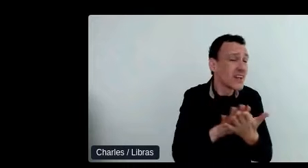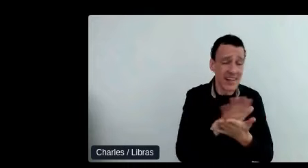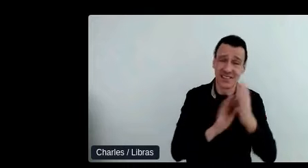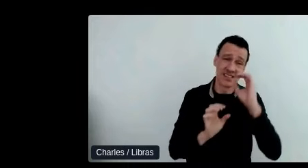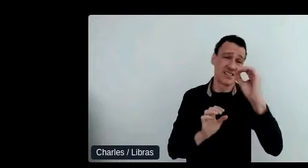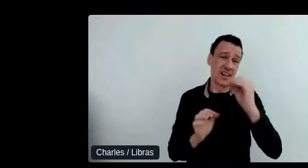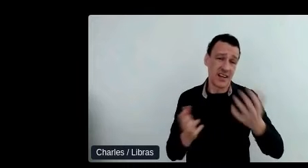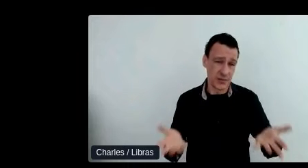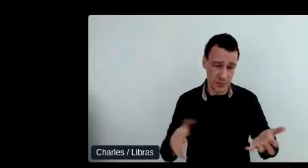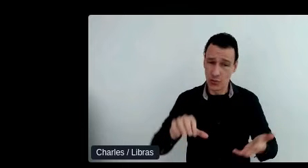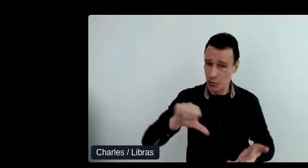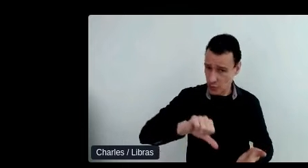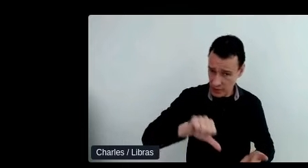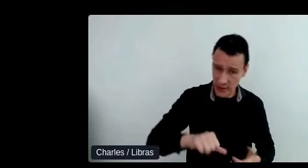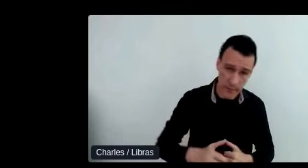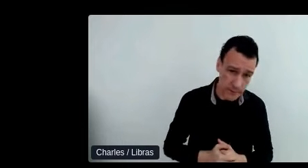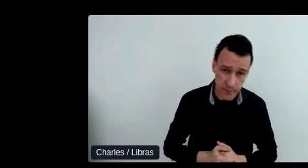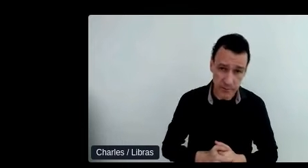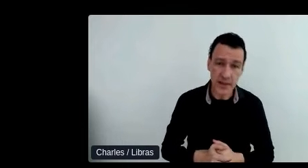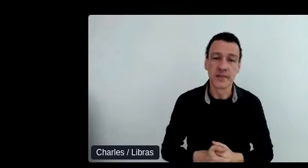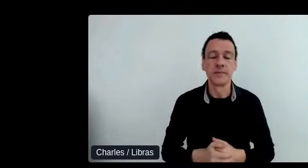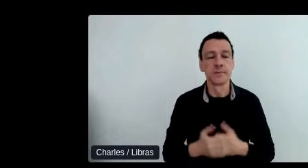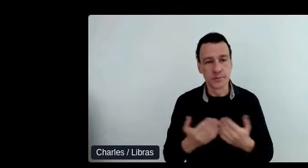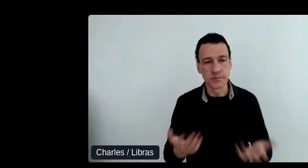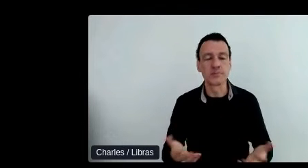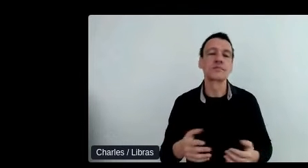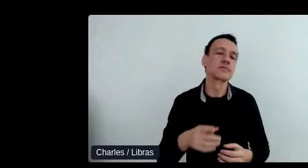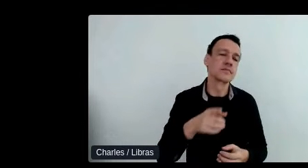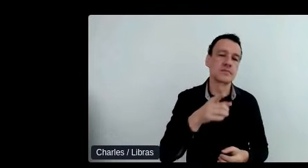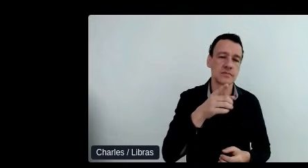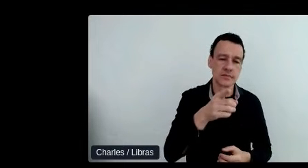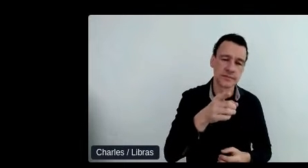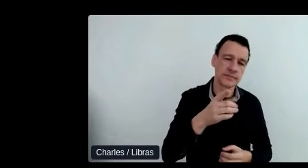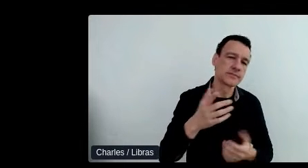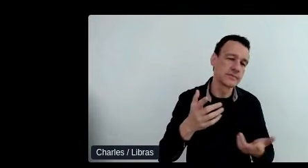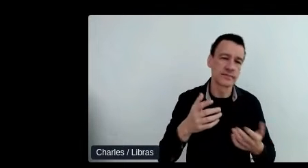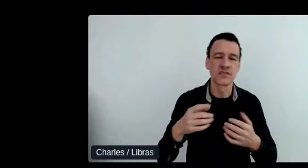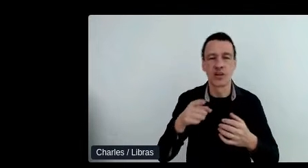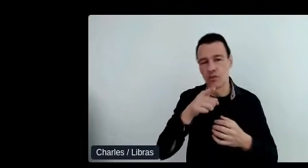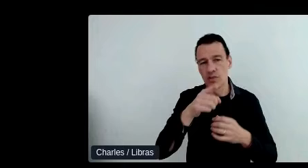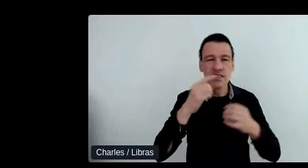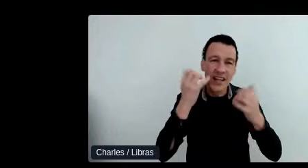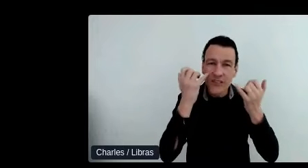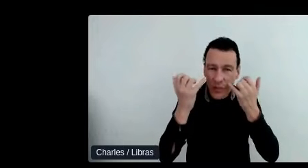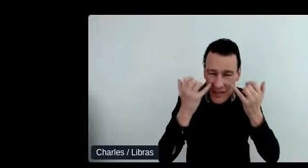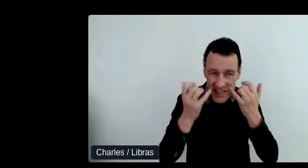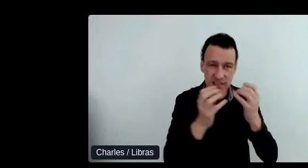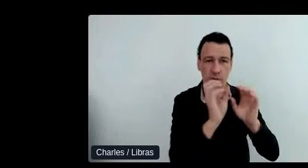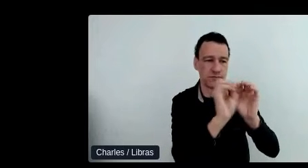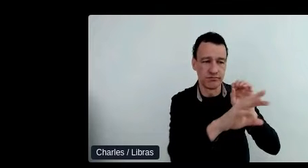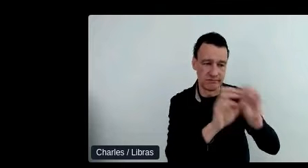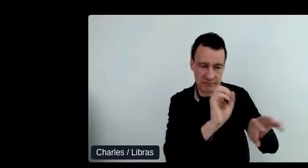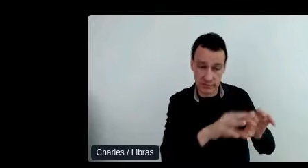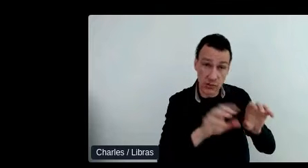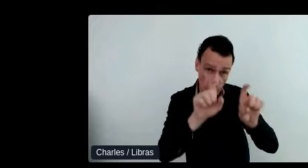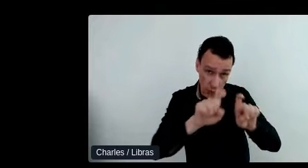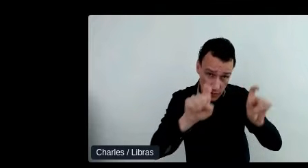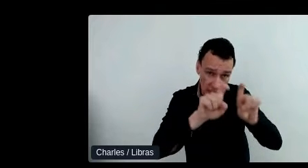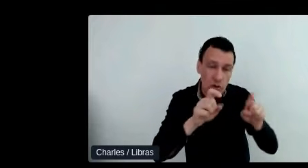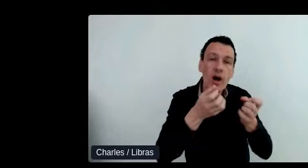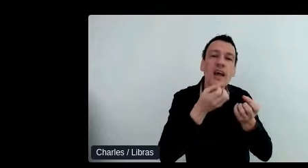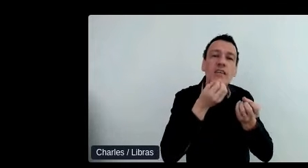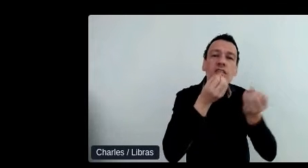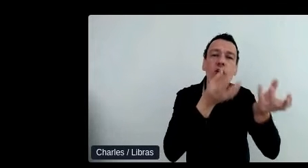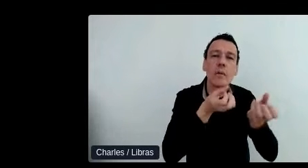visto esses erros aqui, quando a gente coloca os dados e leva muito